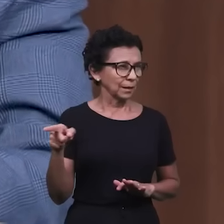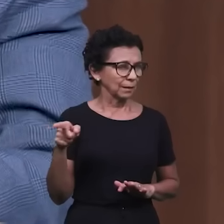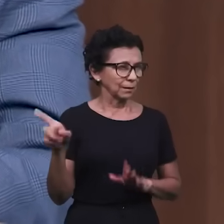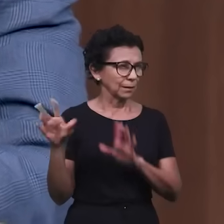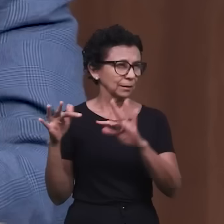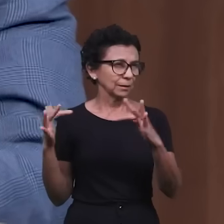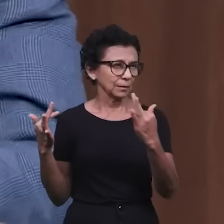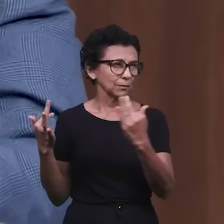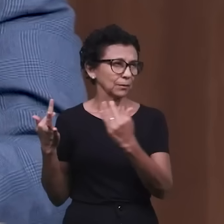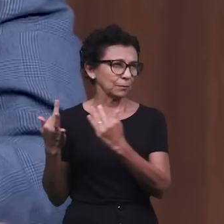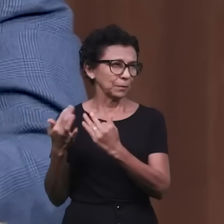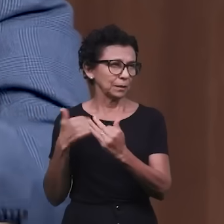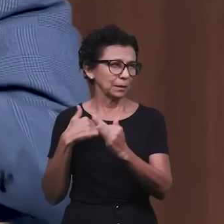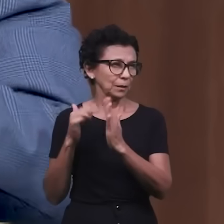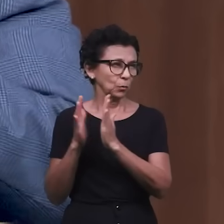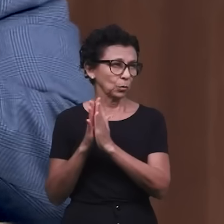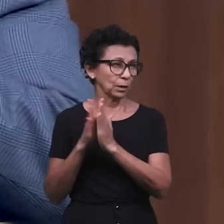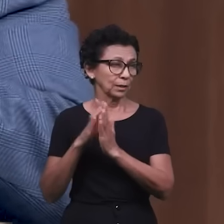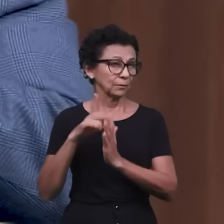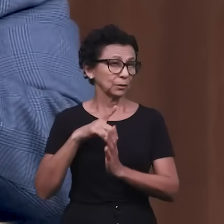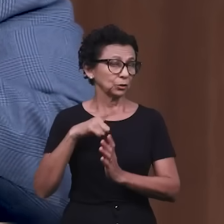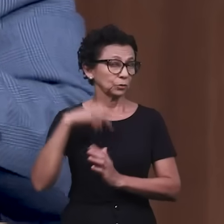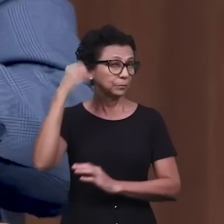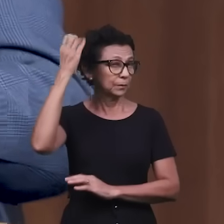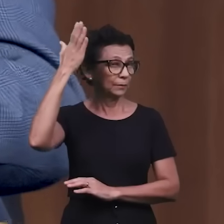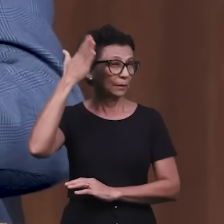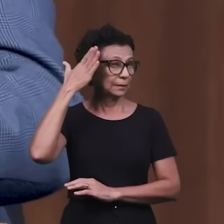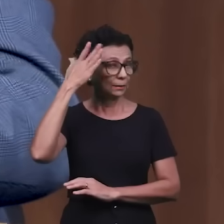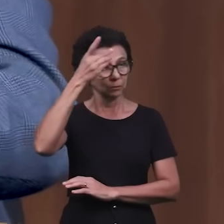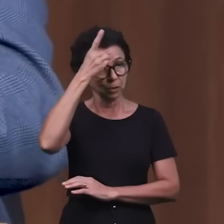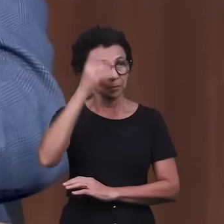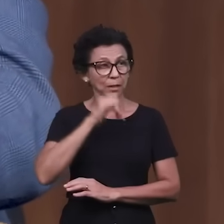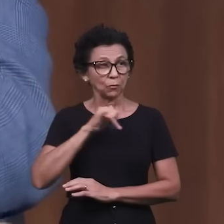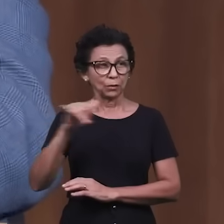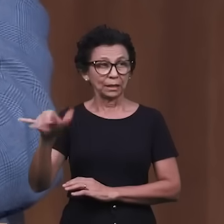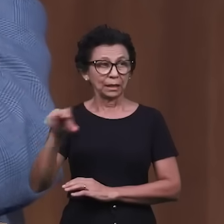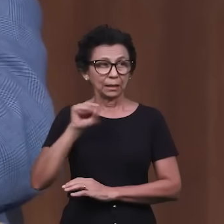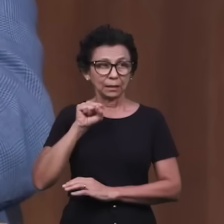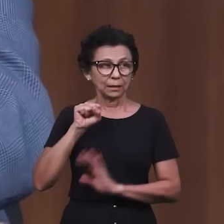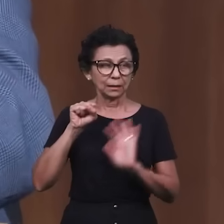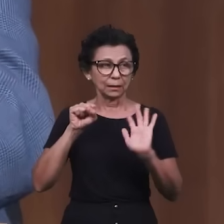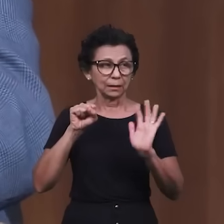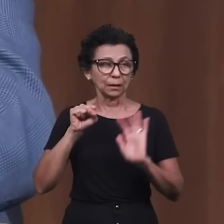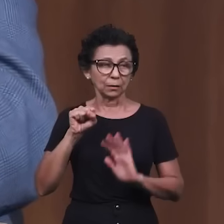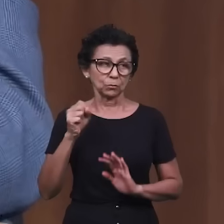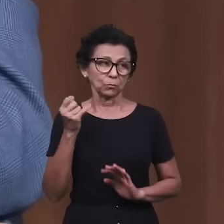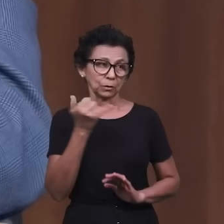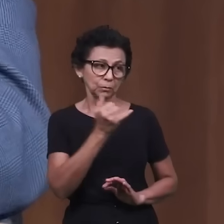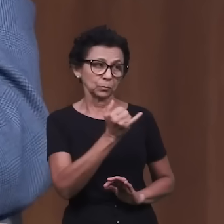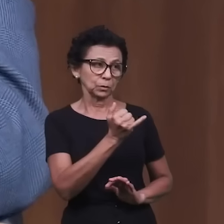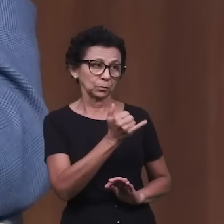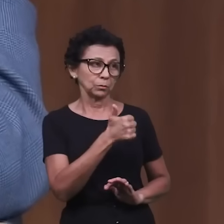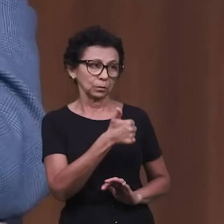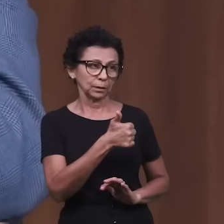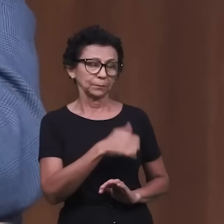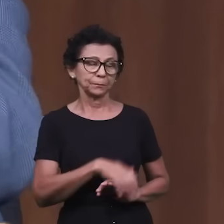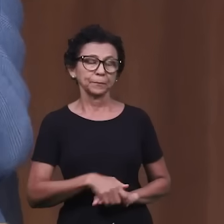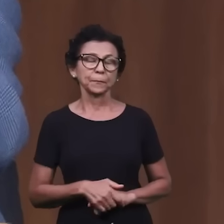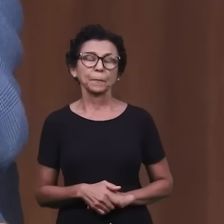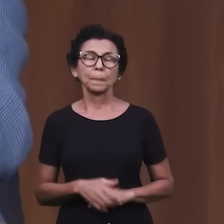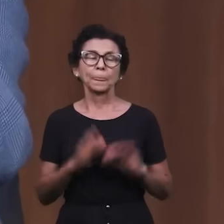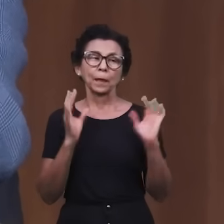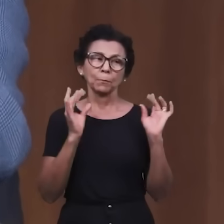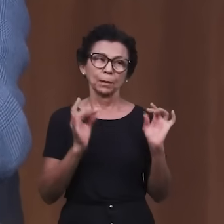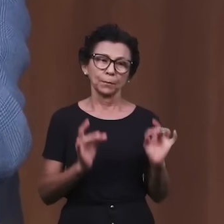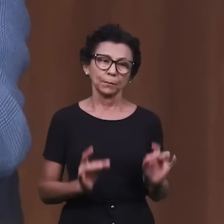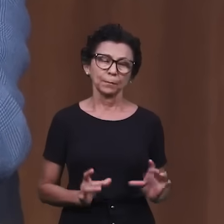aquela família, eu tive uma revelação, não contei para ele, porque não era para ele, mas estou passando para o senhor. Assim, assim, assim.